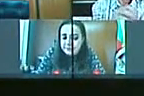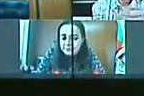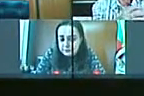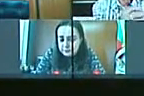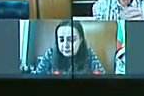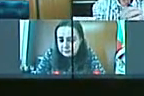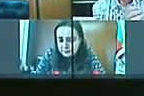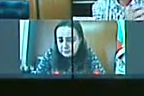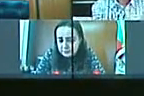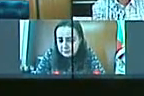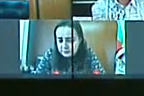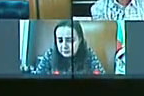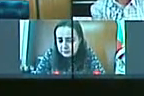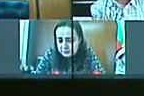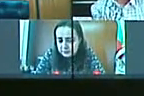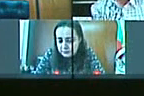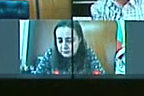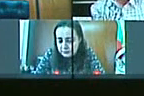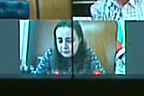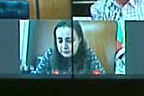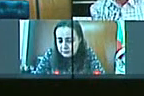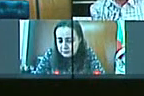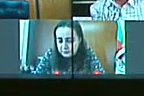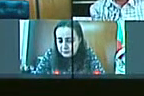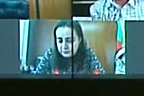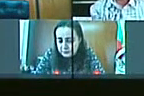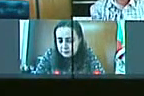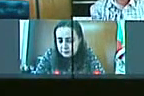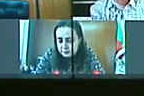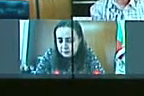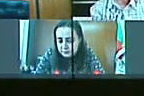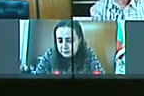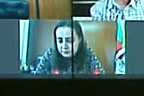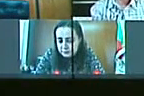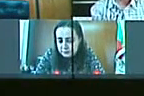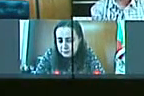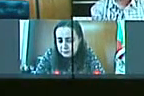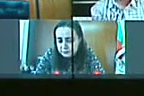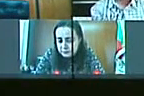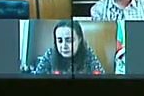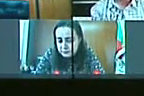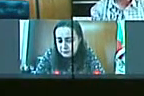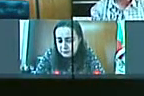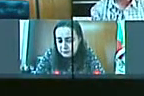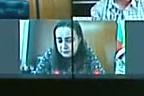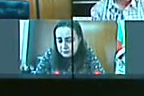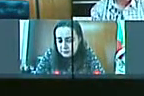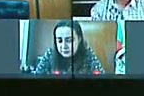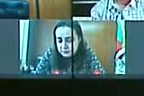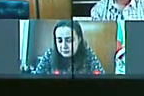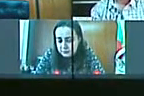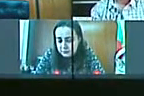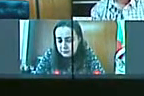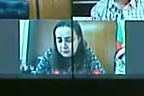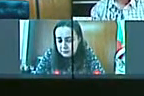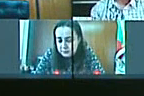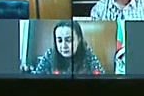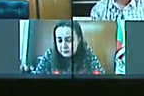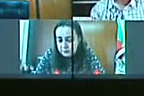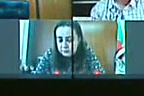Favorável. Ok. Ok, deputado. Capuani, favorável. Deputado Elisandro Sabino.